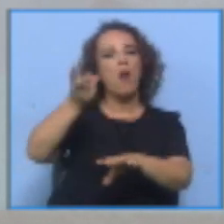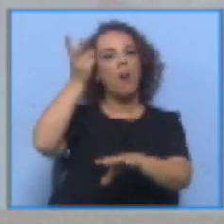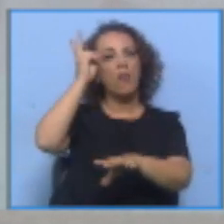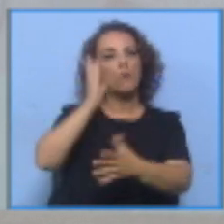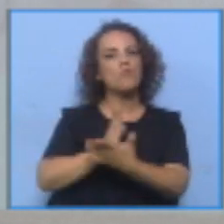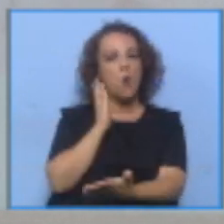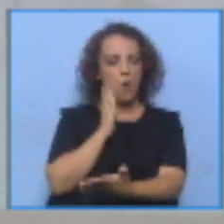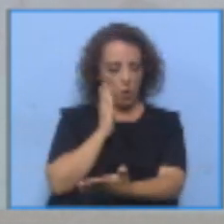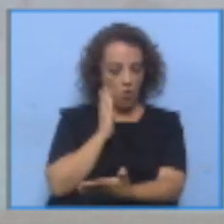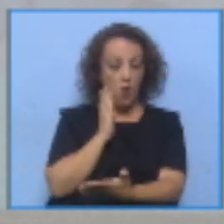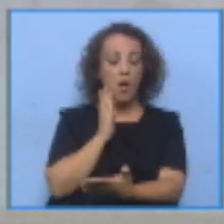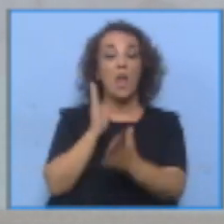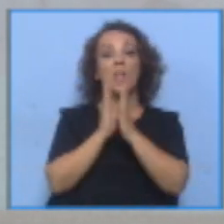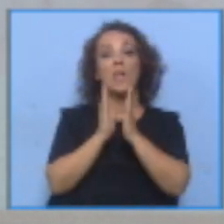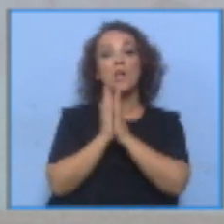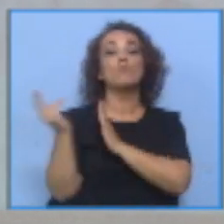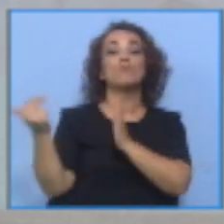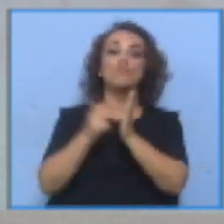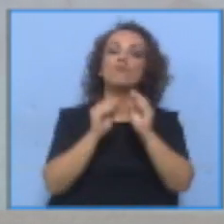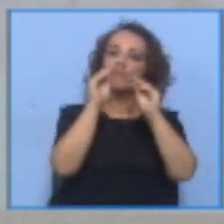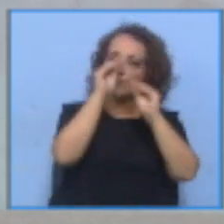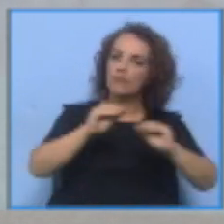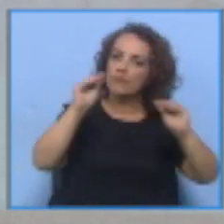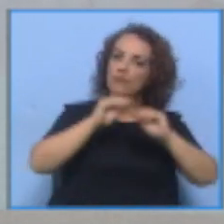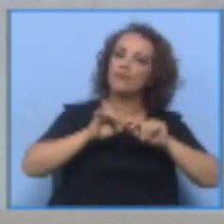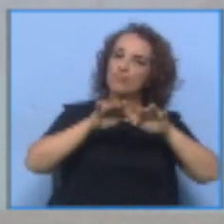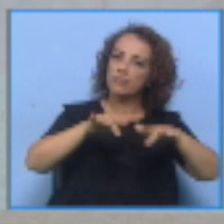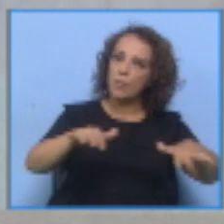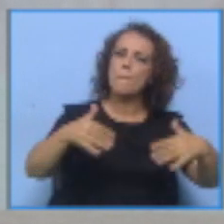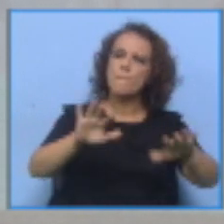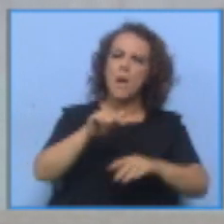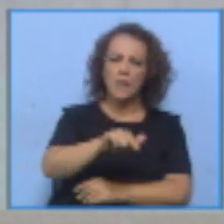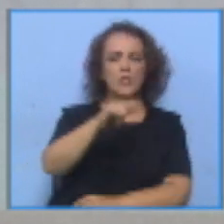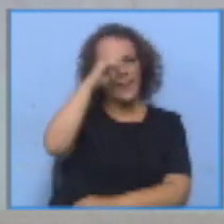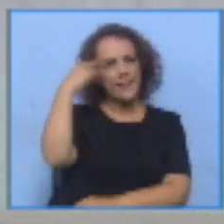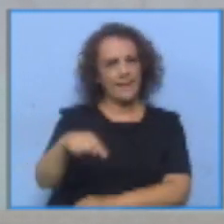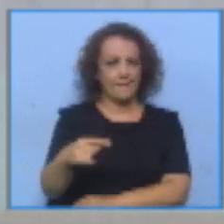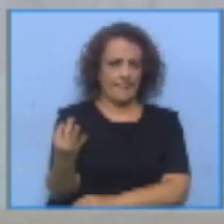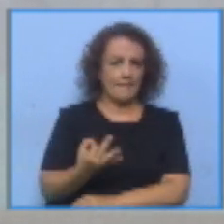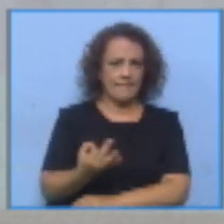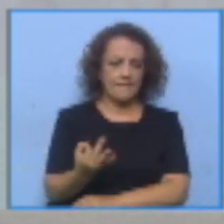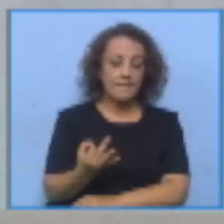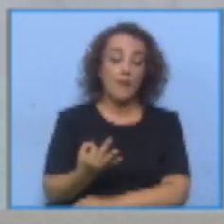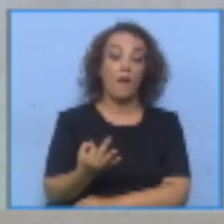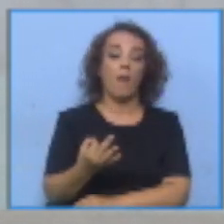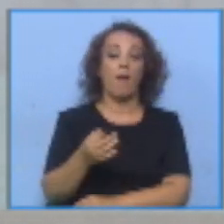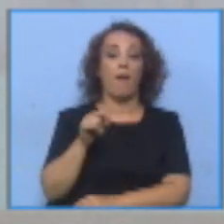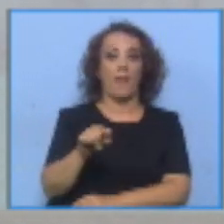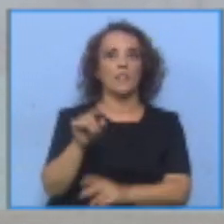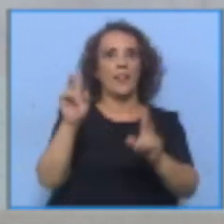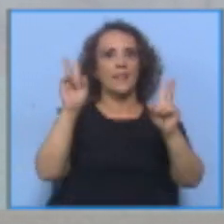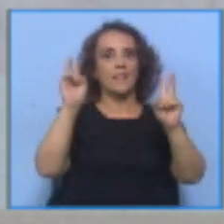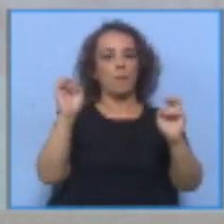fazendo esta evangelização. Mas realmente são caminhos difíceis. Por isso é que este sínodo tem como